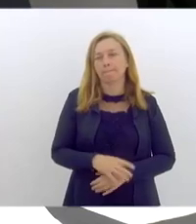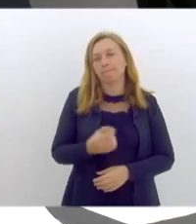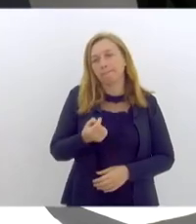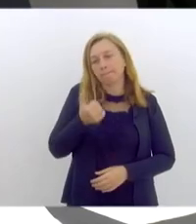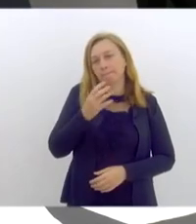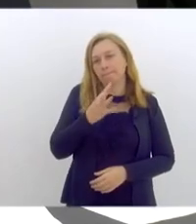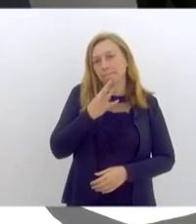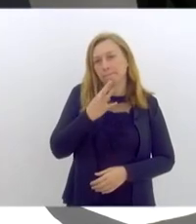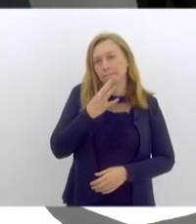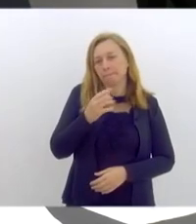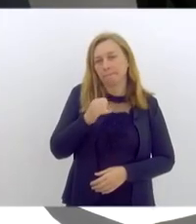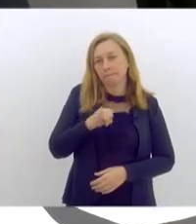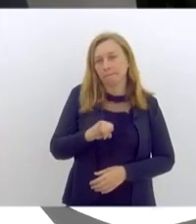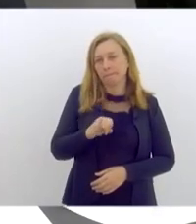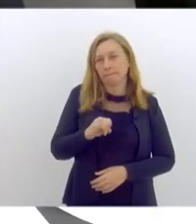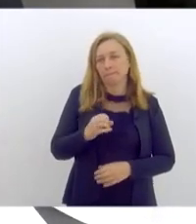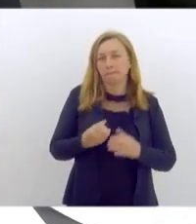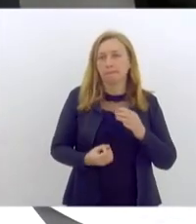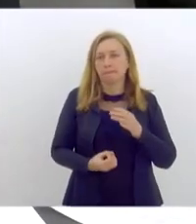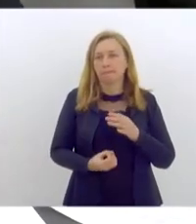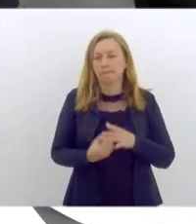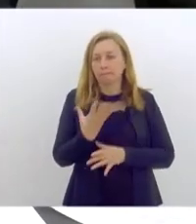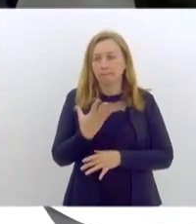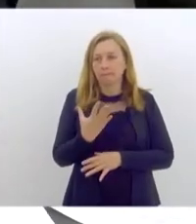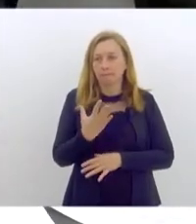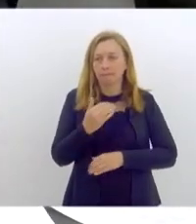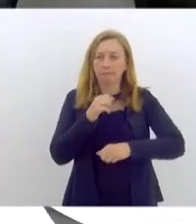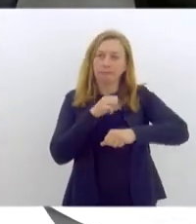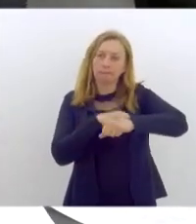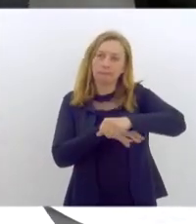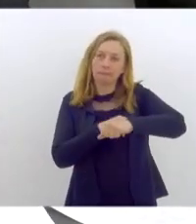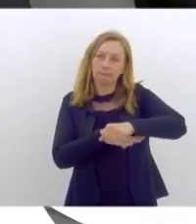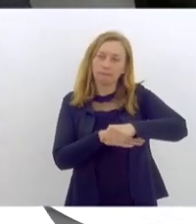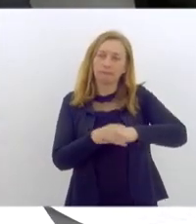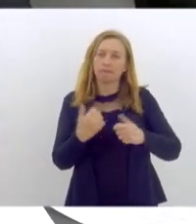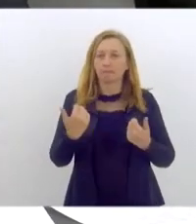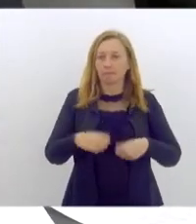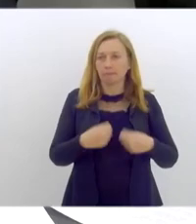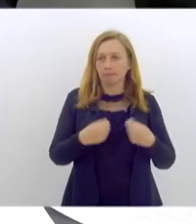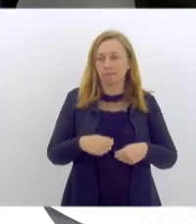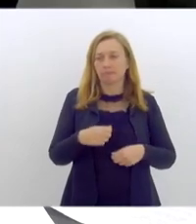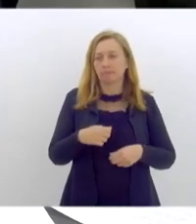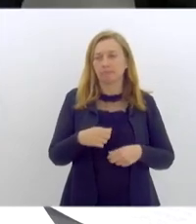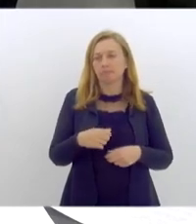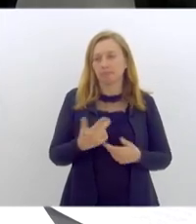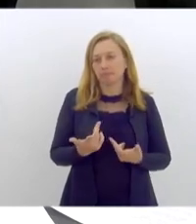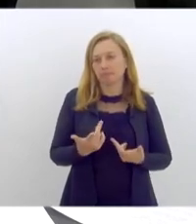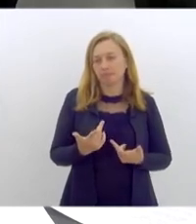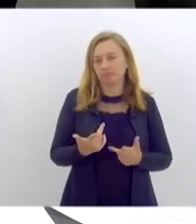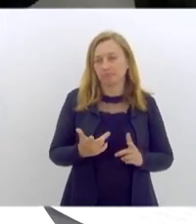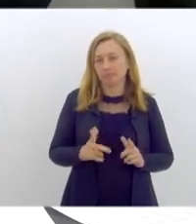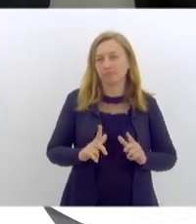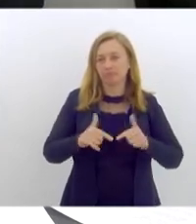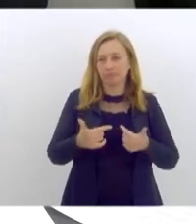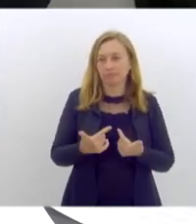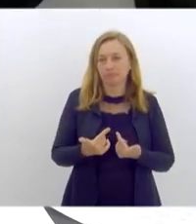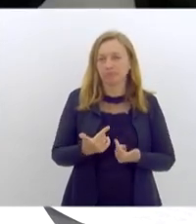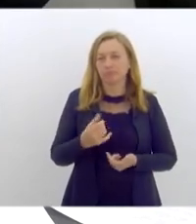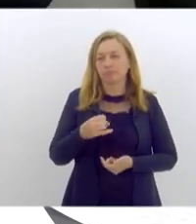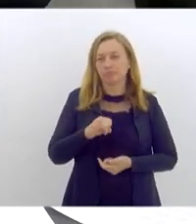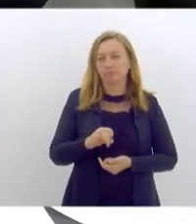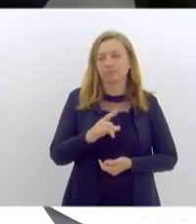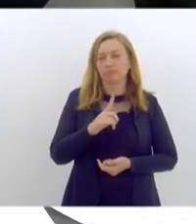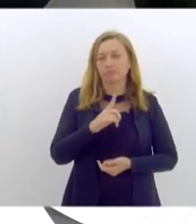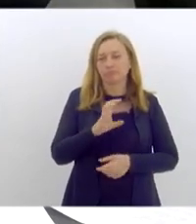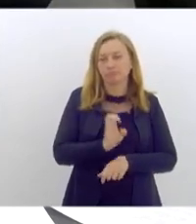mas assim se o fundo ele é criado e há uma necessidade pública se satisfeita E se o Estado tem deve ter creio